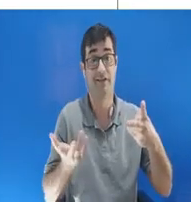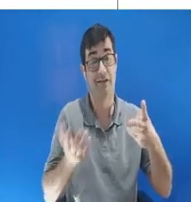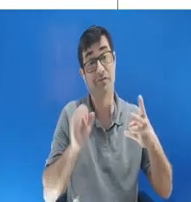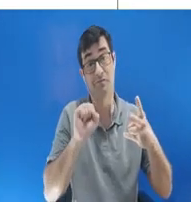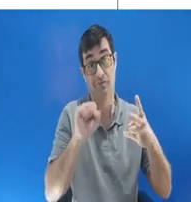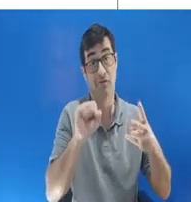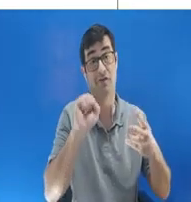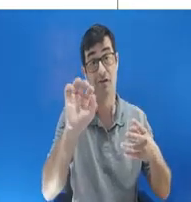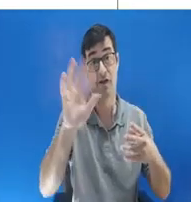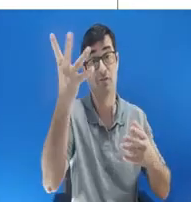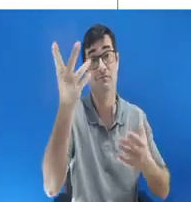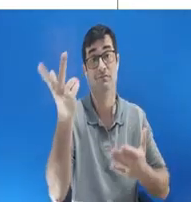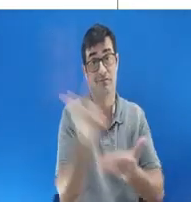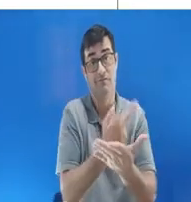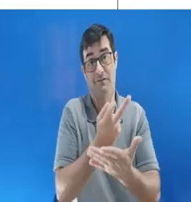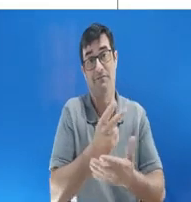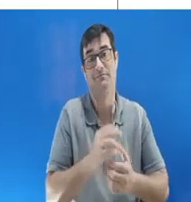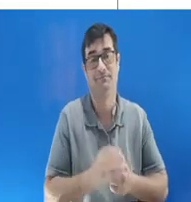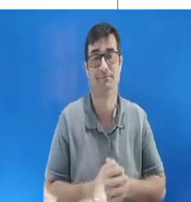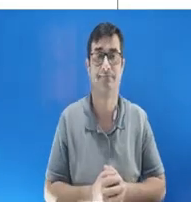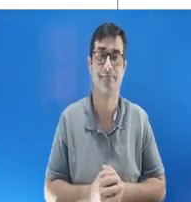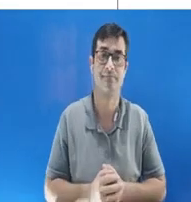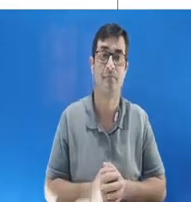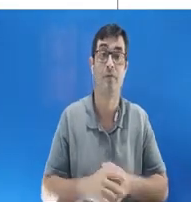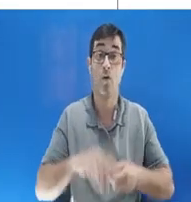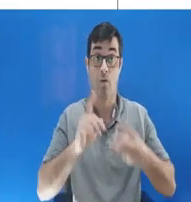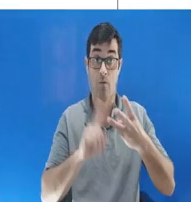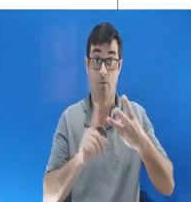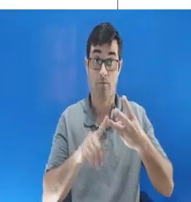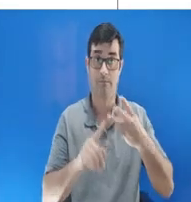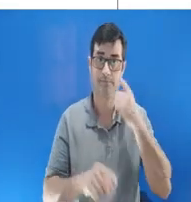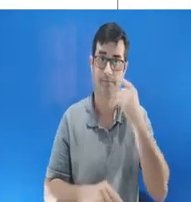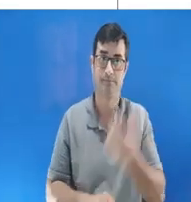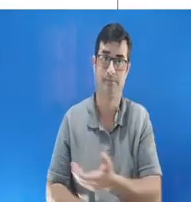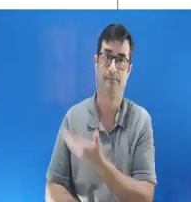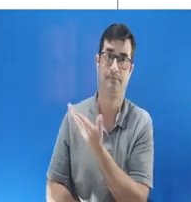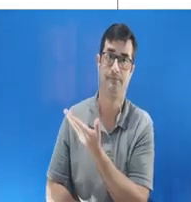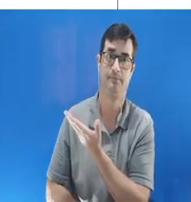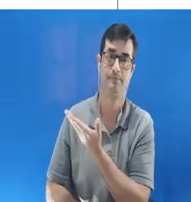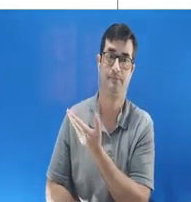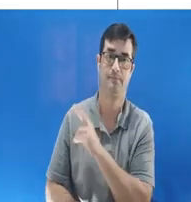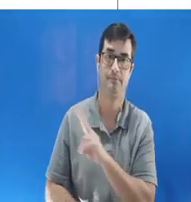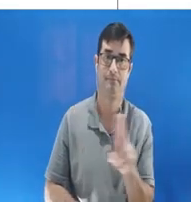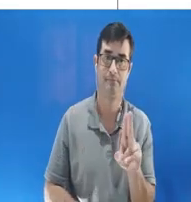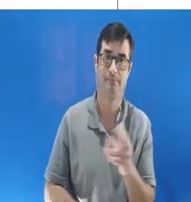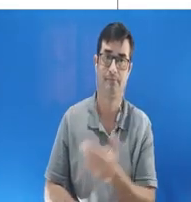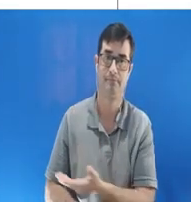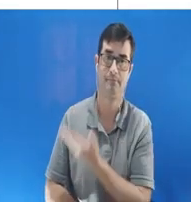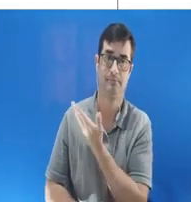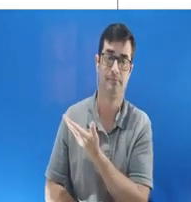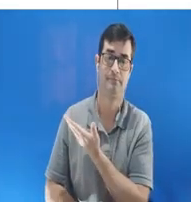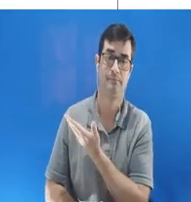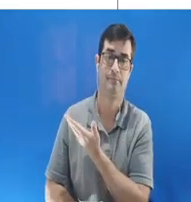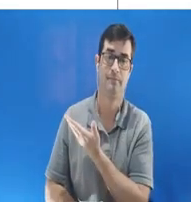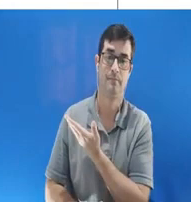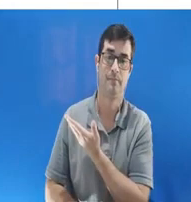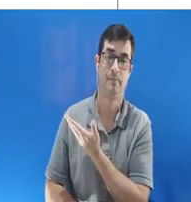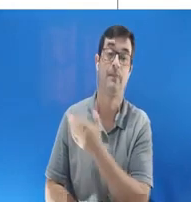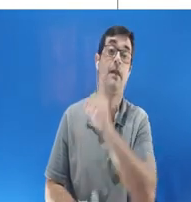vai acarretar a um erro, né? E o último, que é o raio de Van der Waals. O raio de Van der